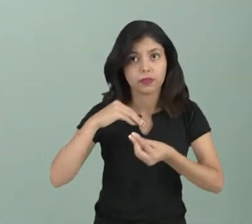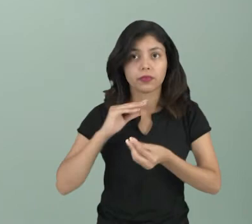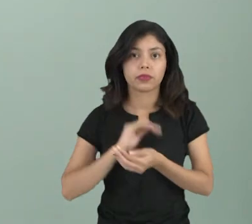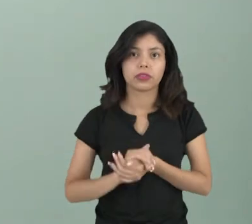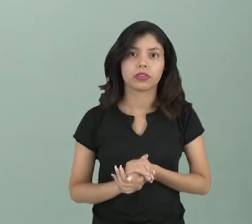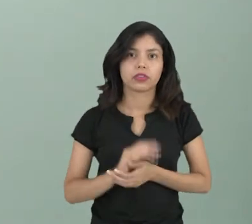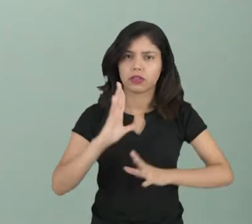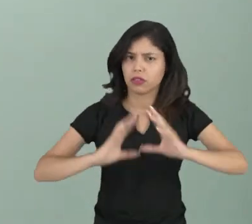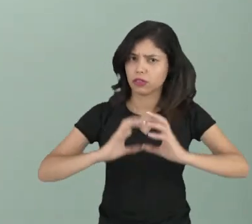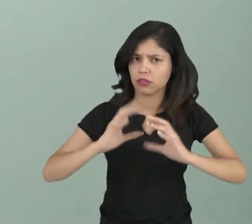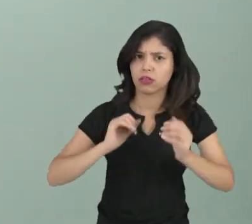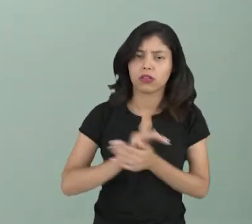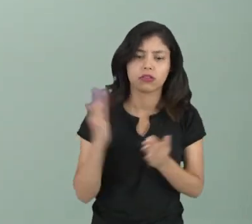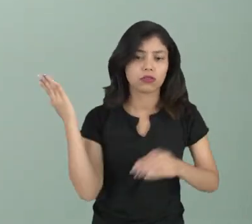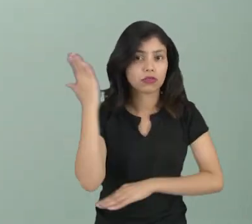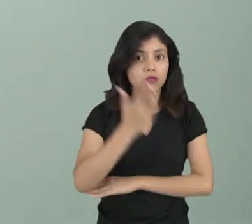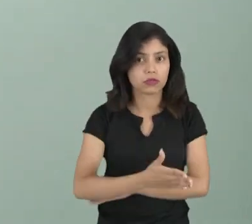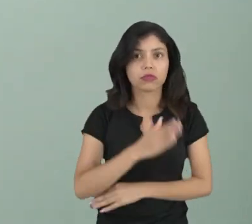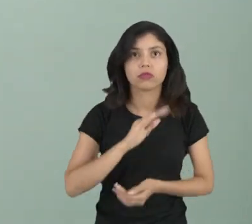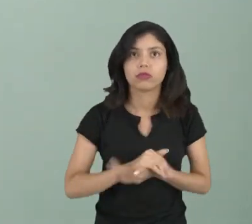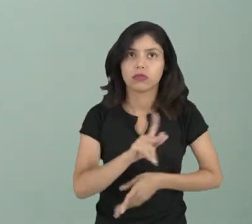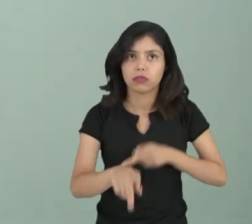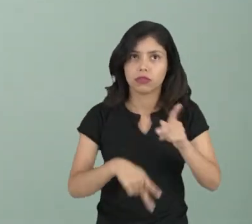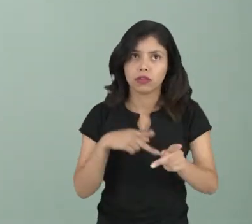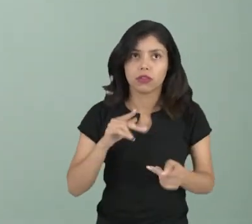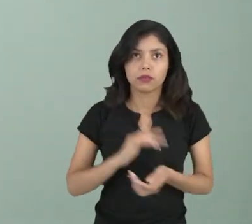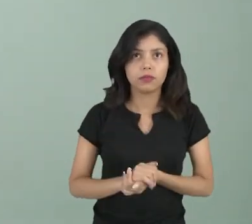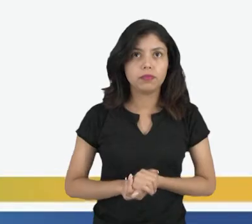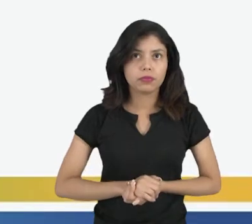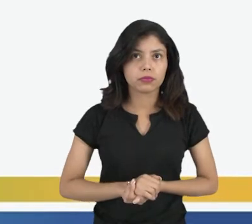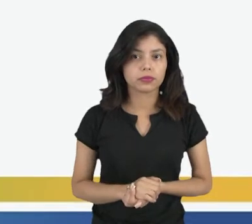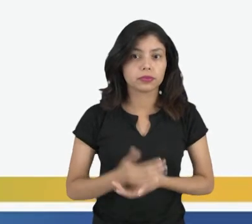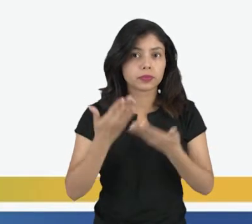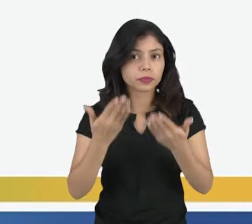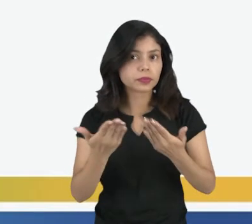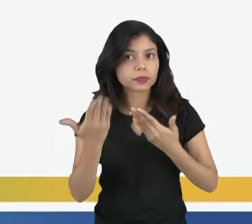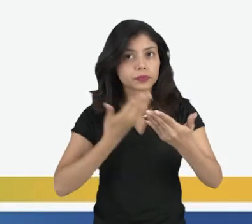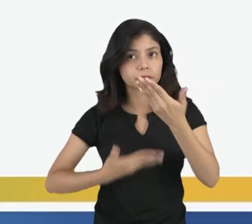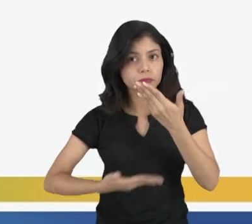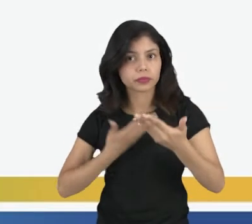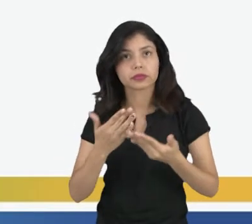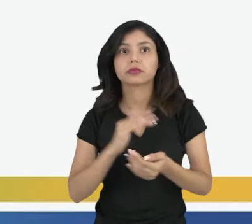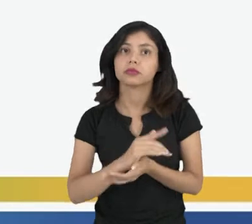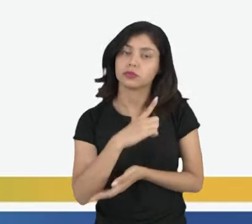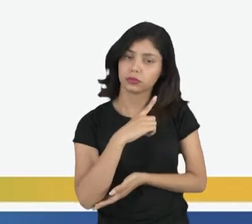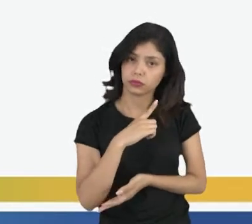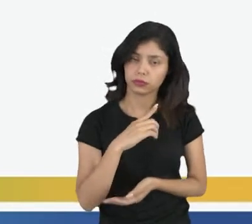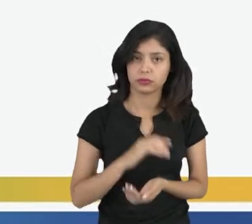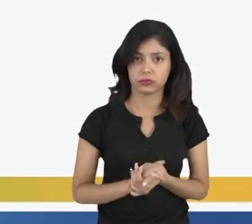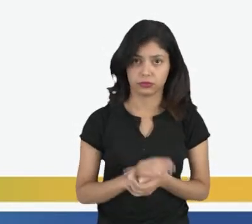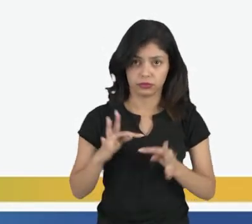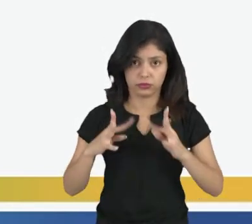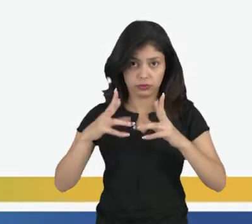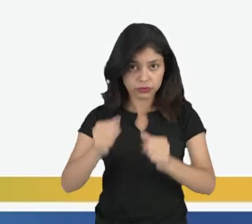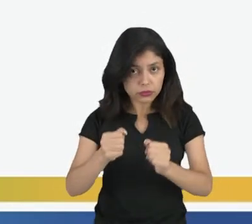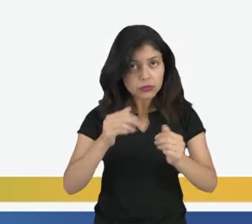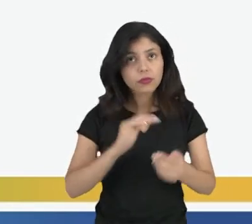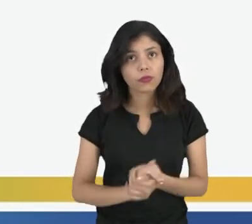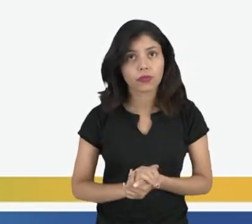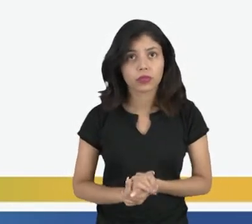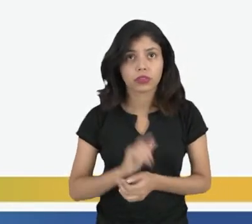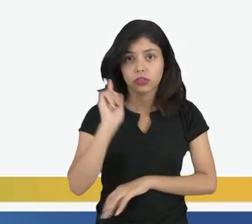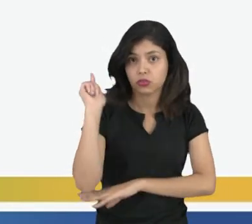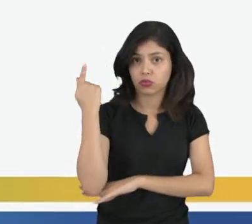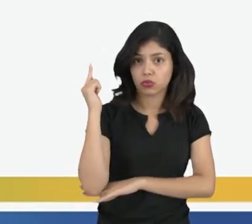conflito direto com Esses pólos Então essa relação tem tudo a ver com